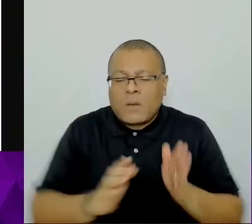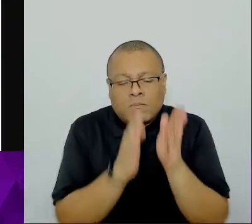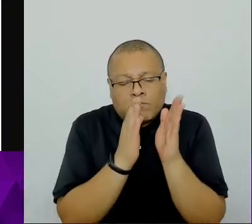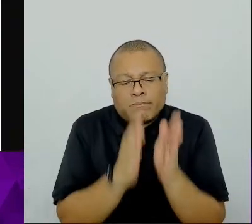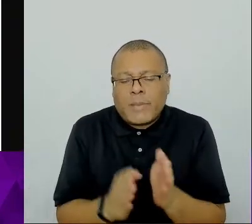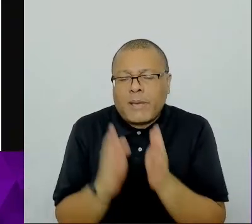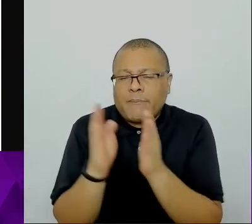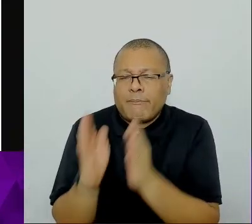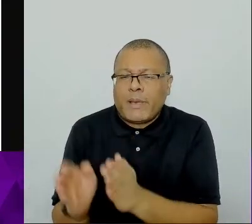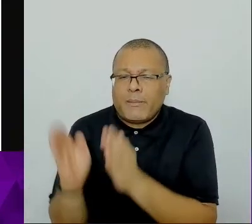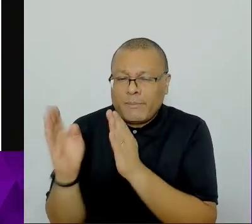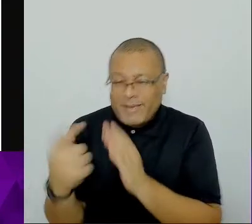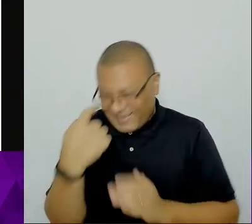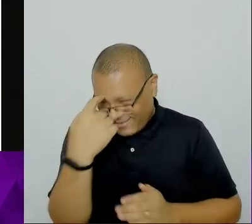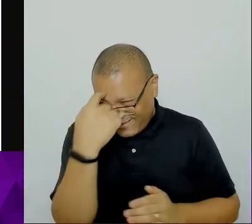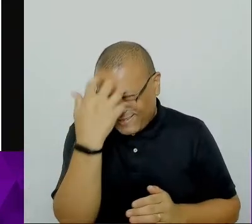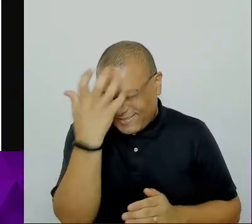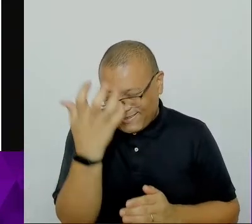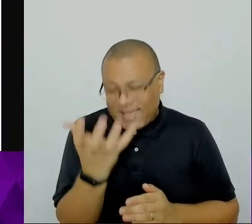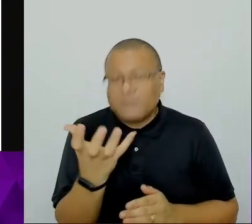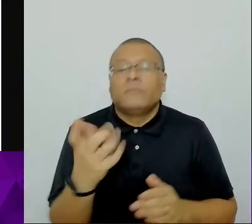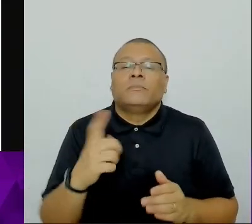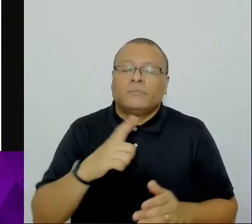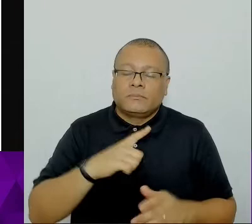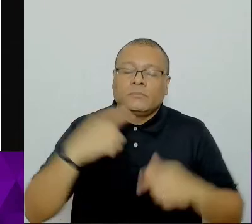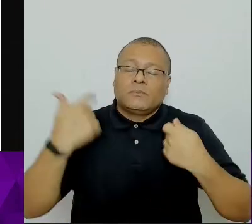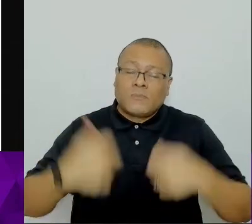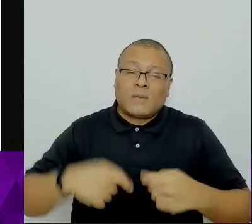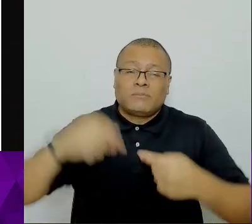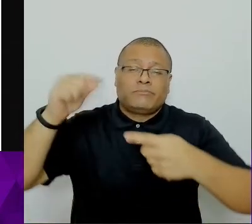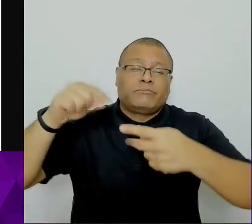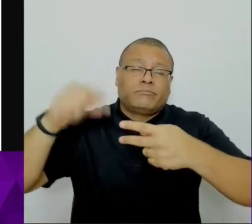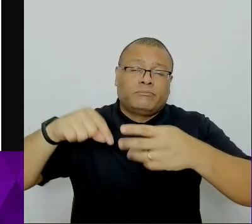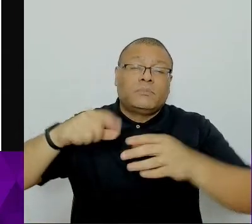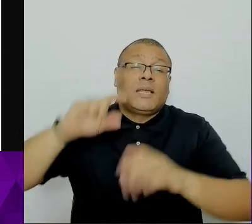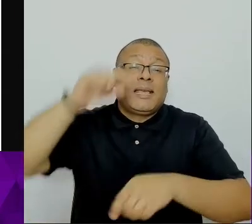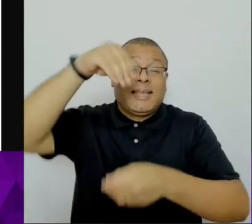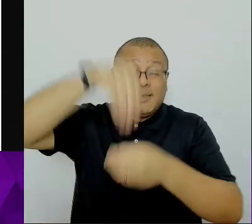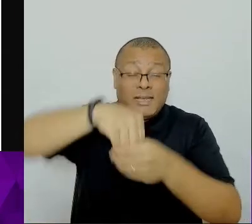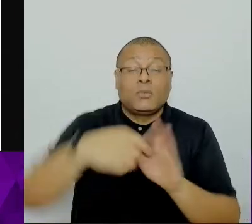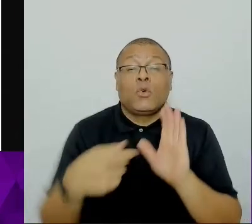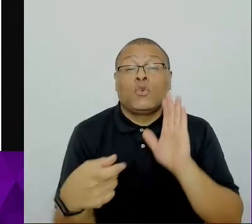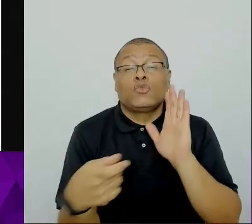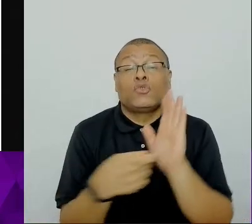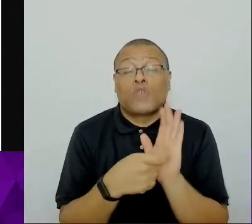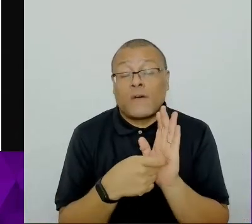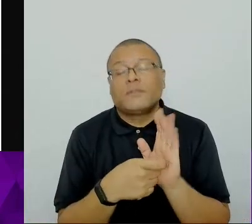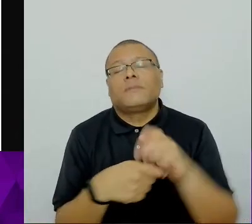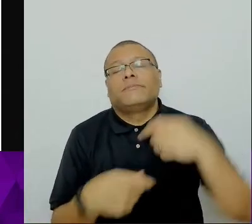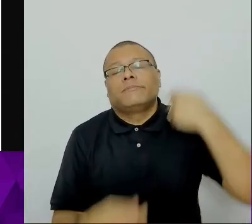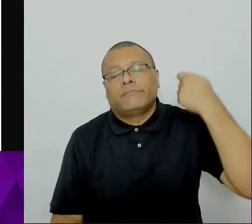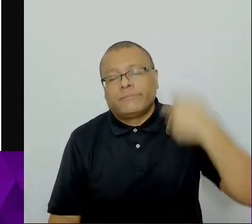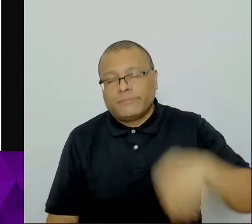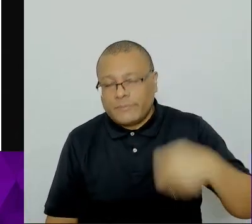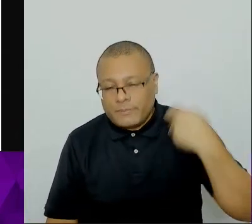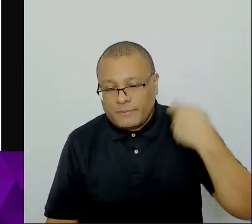estejam otimizados, então tem todo um arcabouço de software ali que a gente precisa